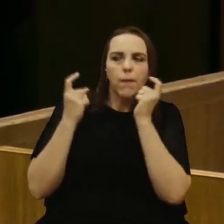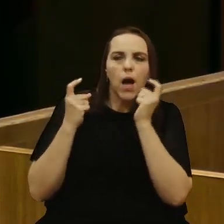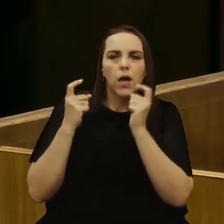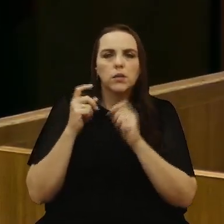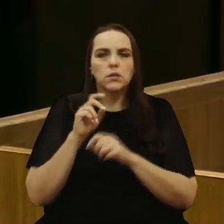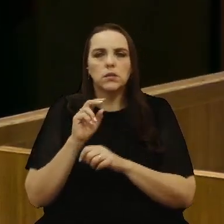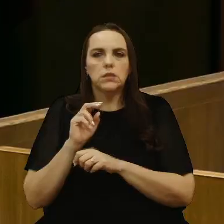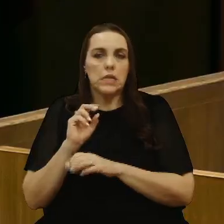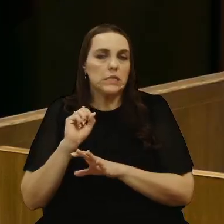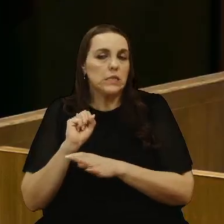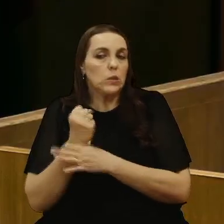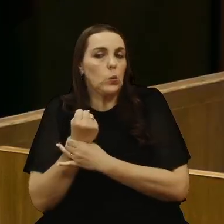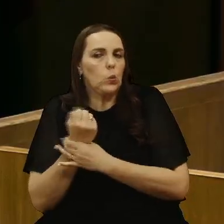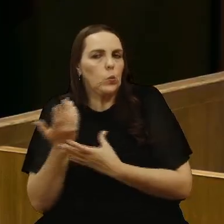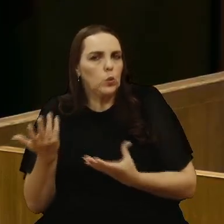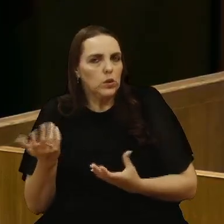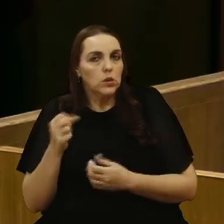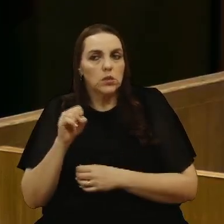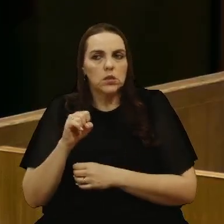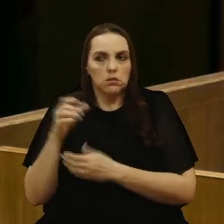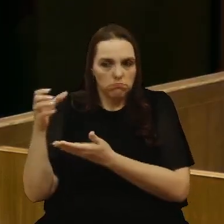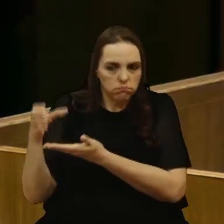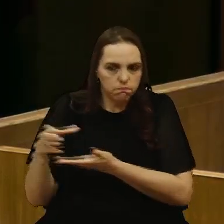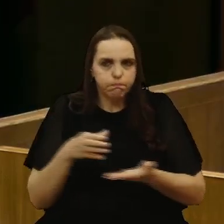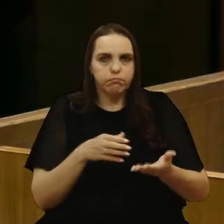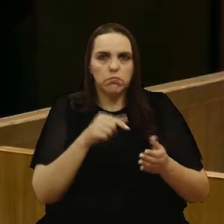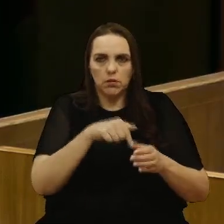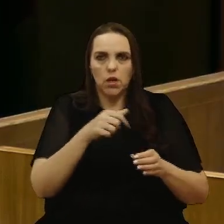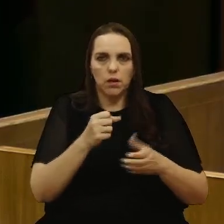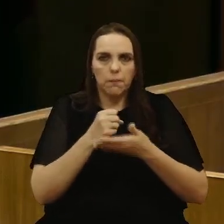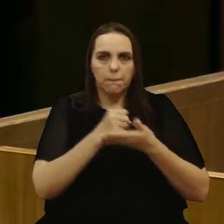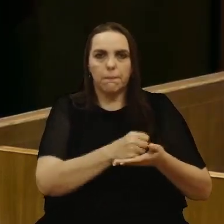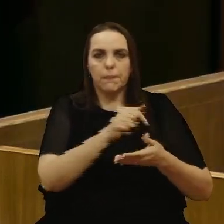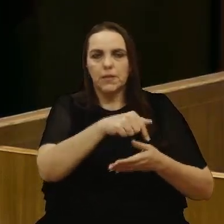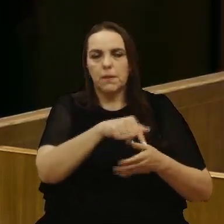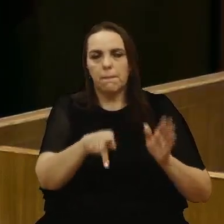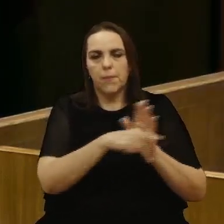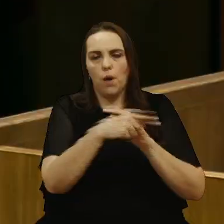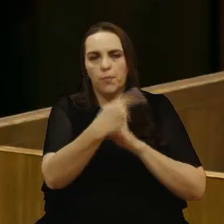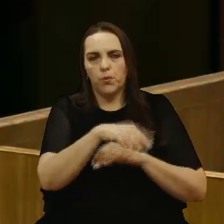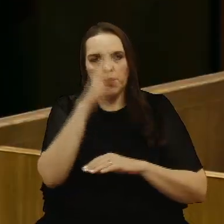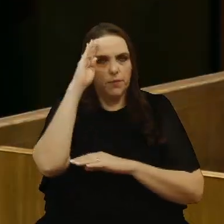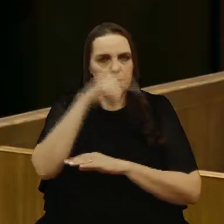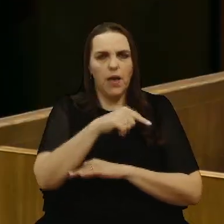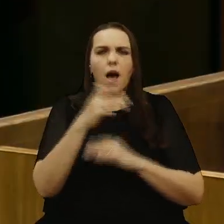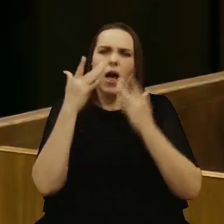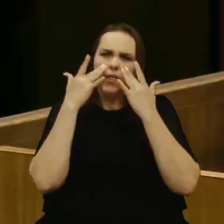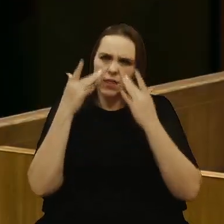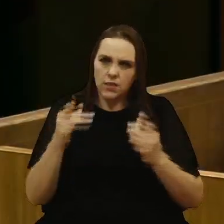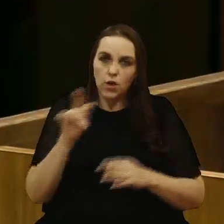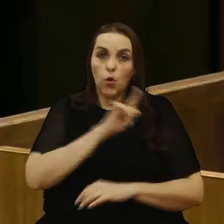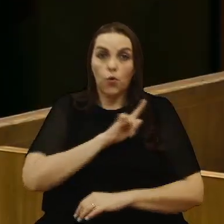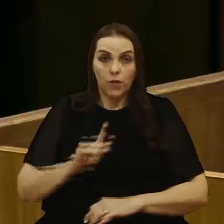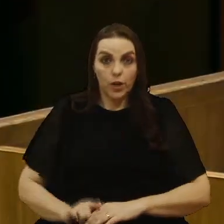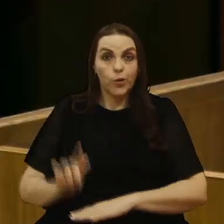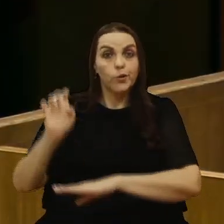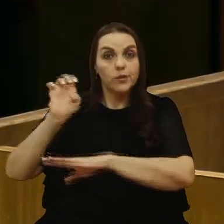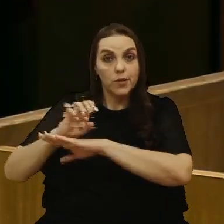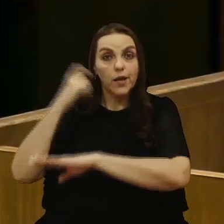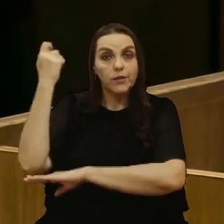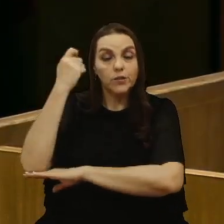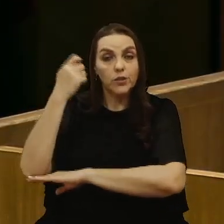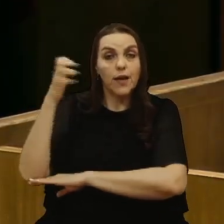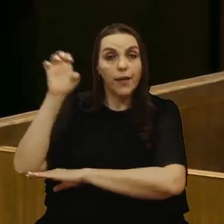segurança se não manda o efetivo para Caxias do Sul. Então, atenção, governador do Estado do Rio Grande do Sul,